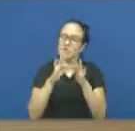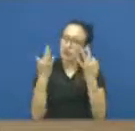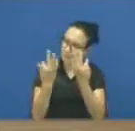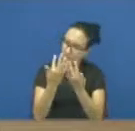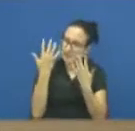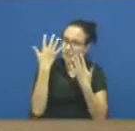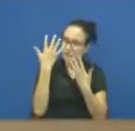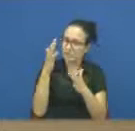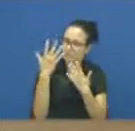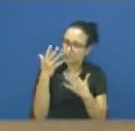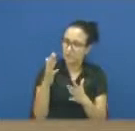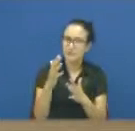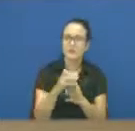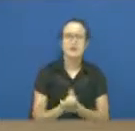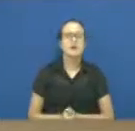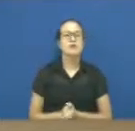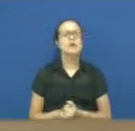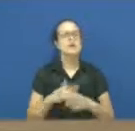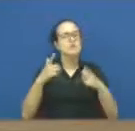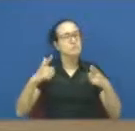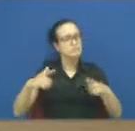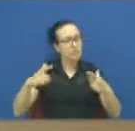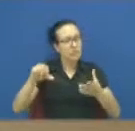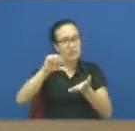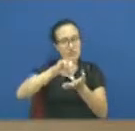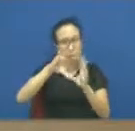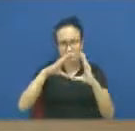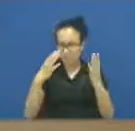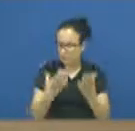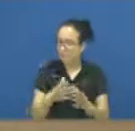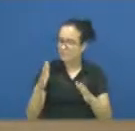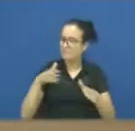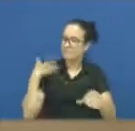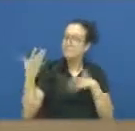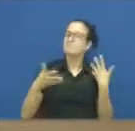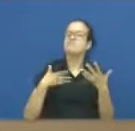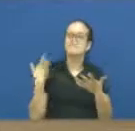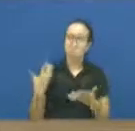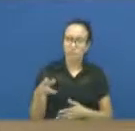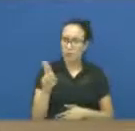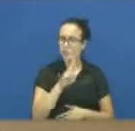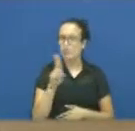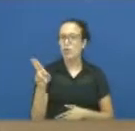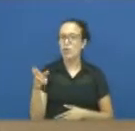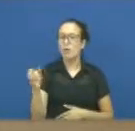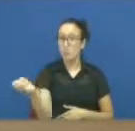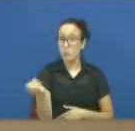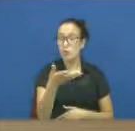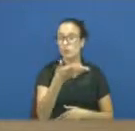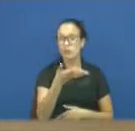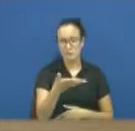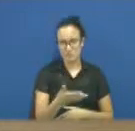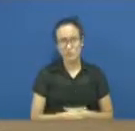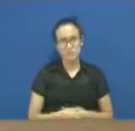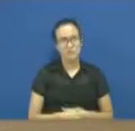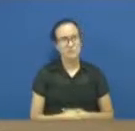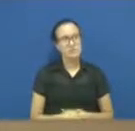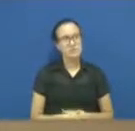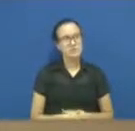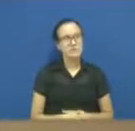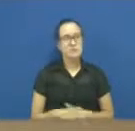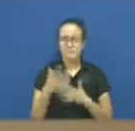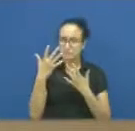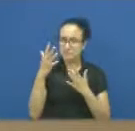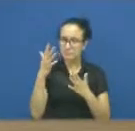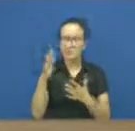Jardim Morro Azul se alegra com esta nominação do senhor Acácio no Almojama. Parabéns